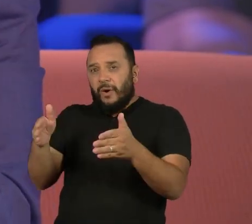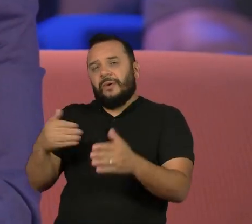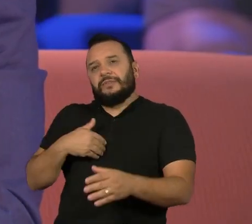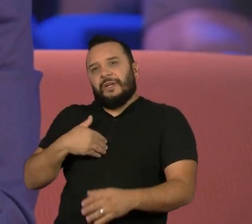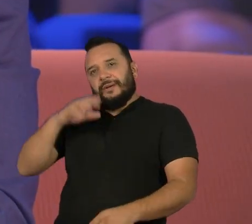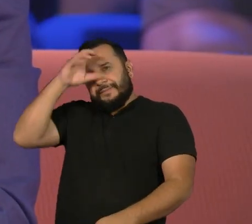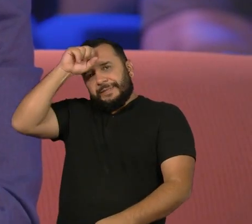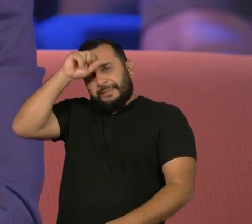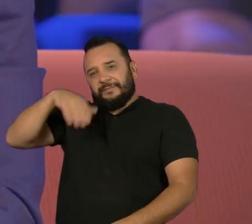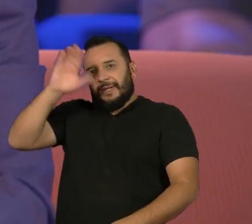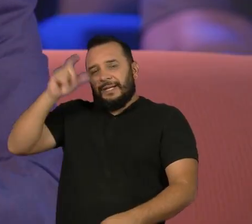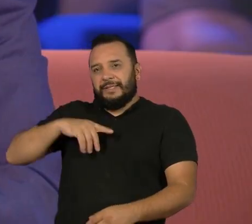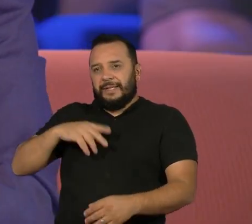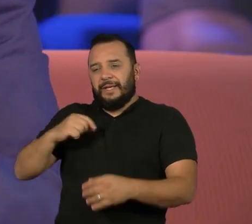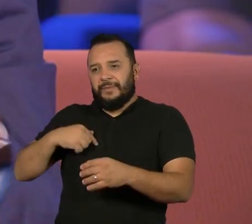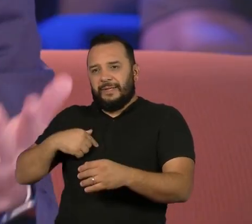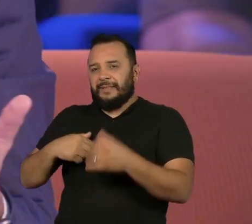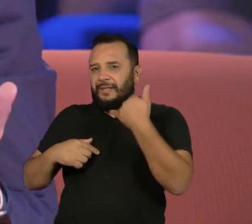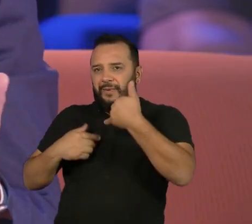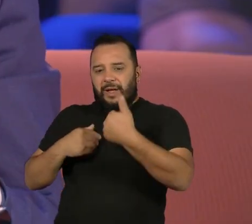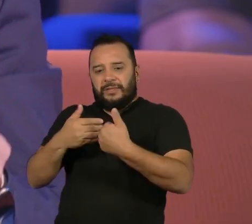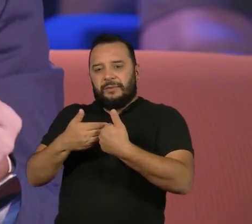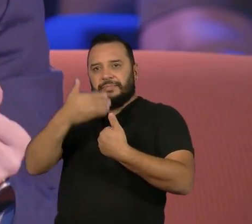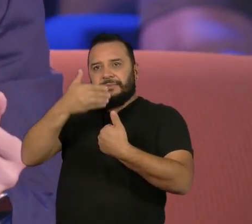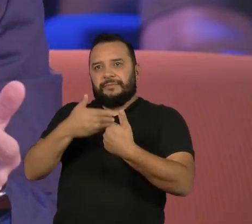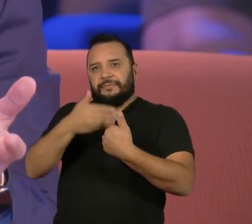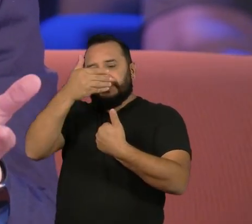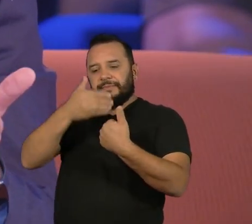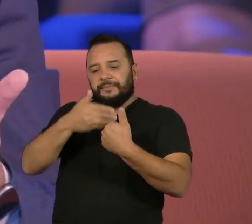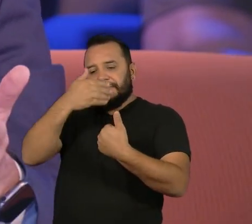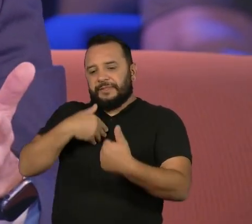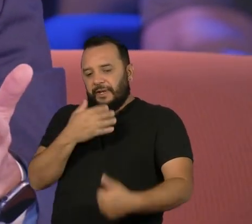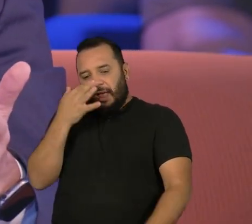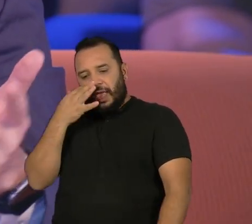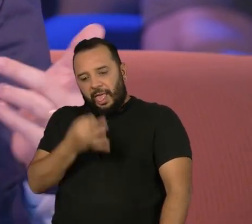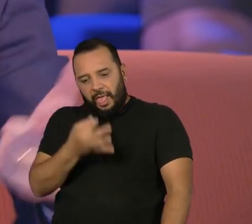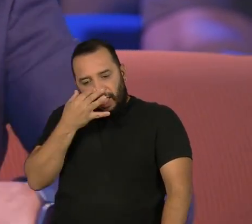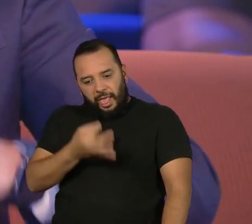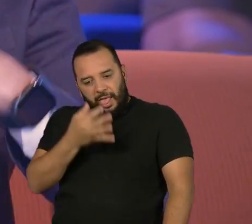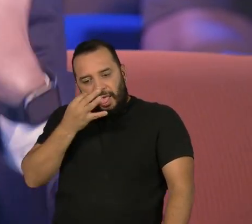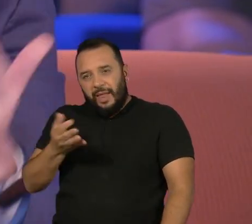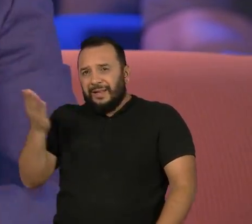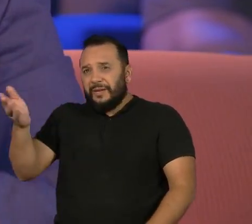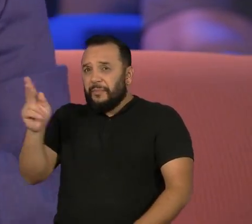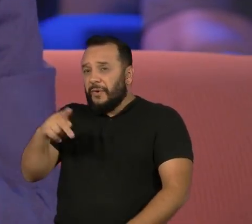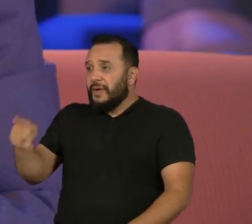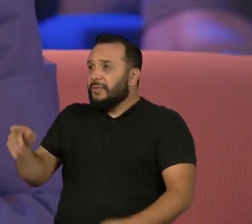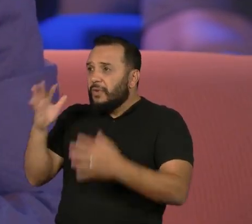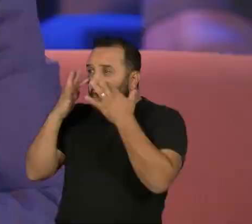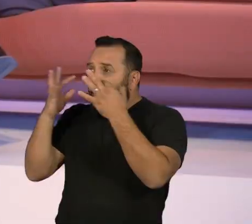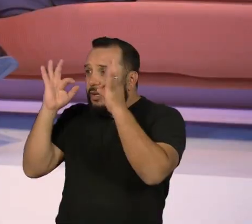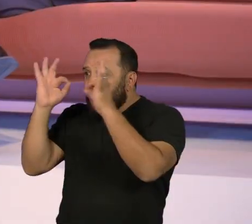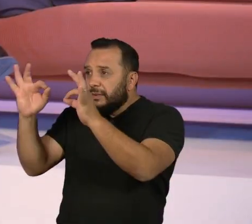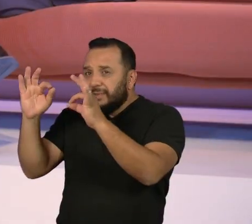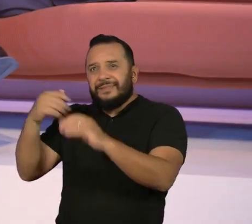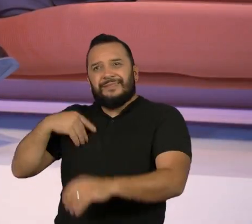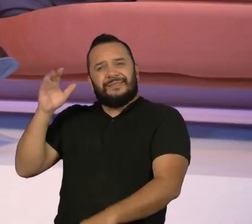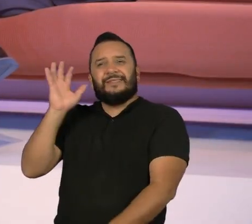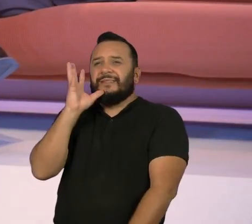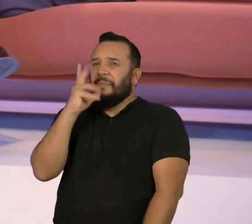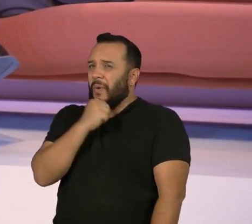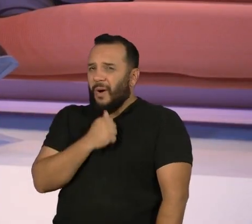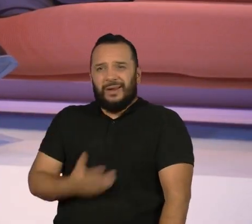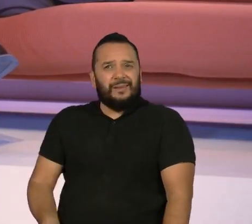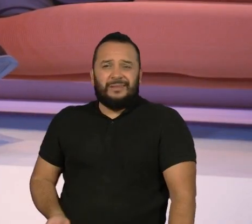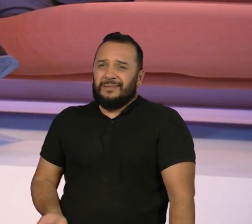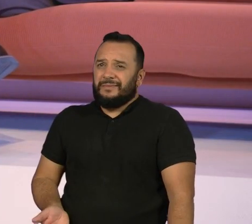uma notificação, é como se ele saísse da sala de aula. Você perde a atenção desse aluno. E até ele voltar a se concentrar, isso leva tempo.